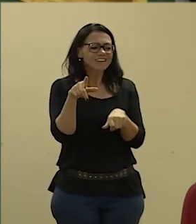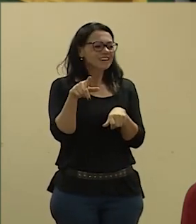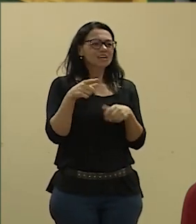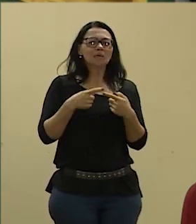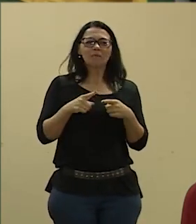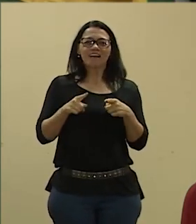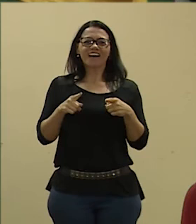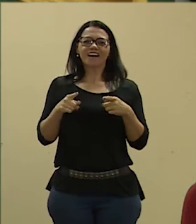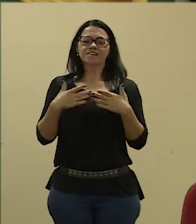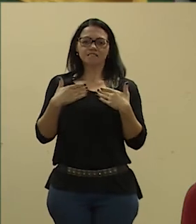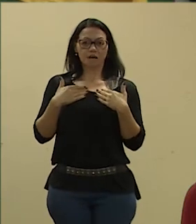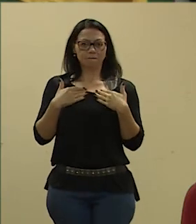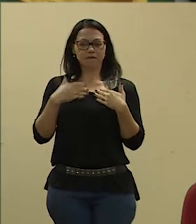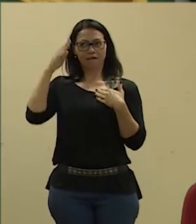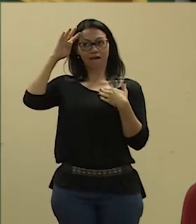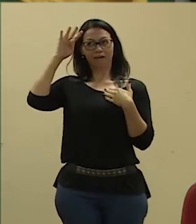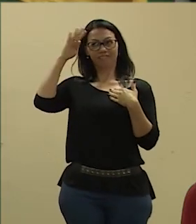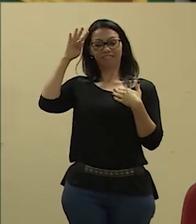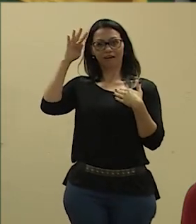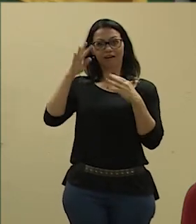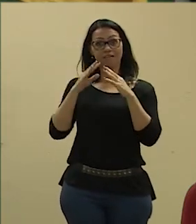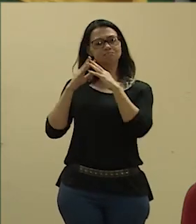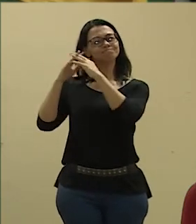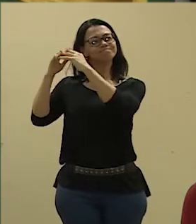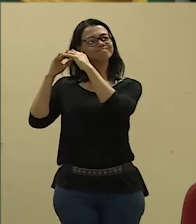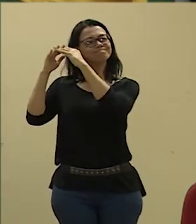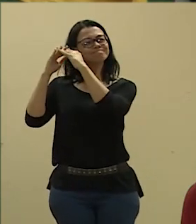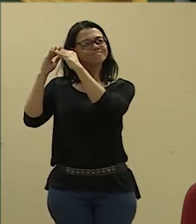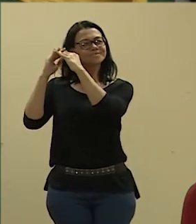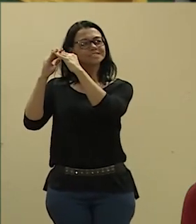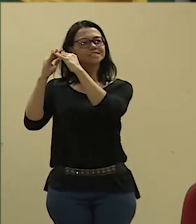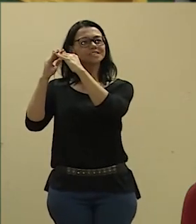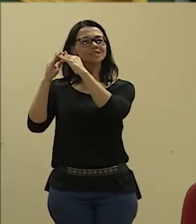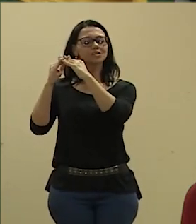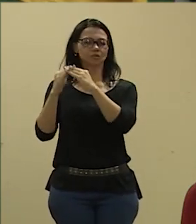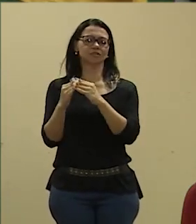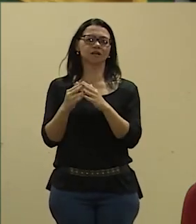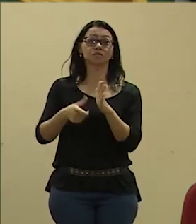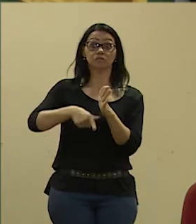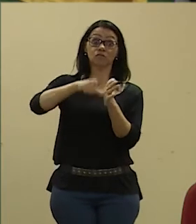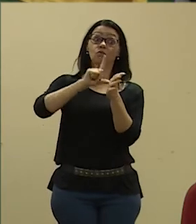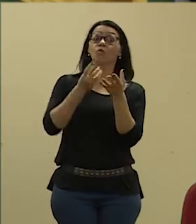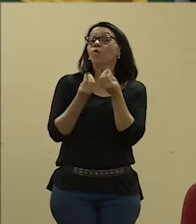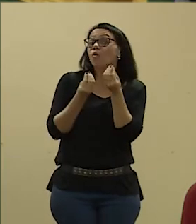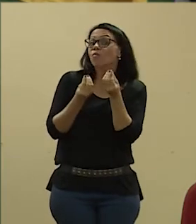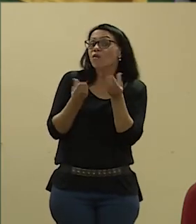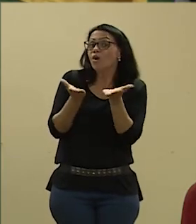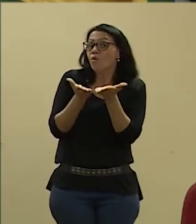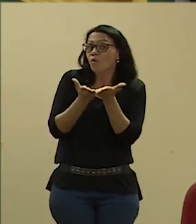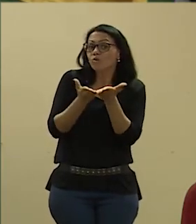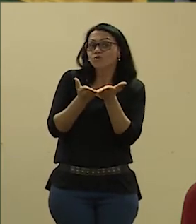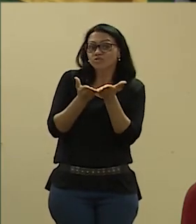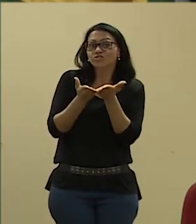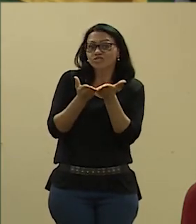a nossa ideia que era isso e fazer essa reflexão né da previsão que tinha o vídeo de estar tão em alta e que ainda não alcançou